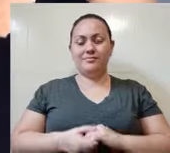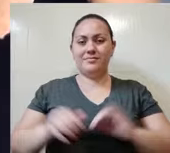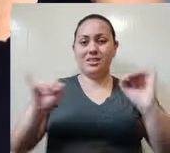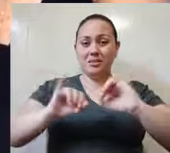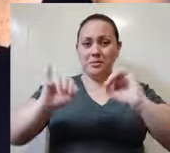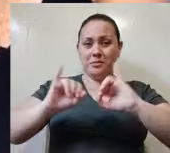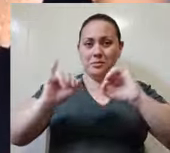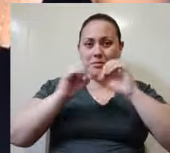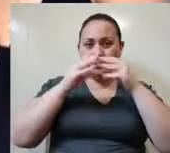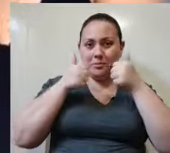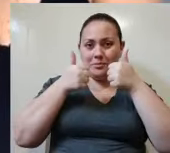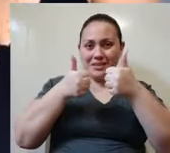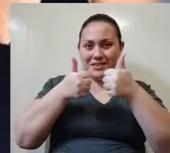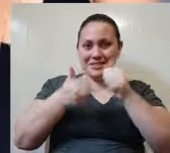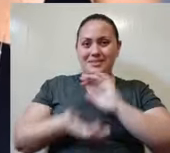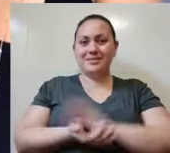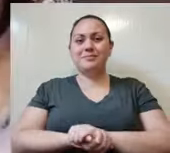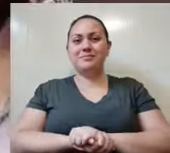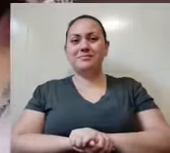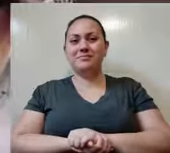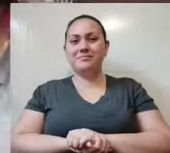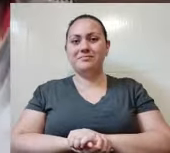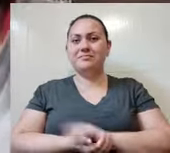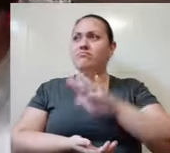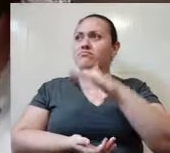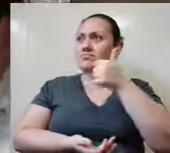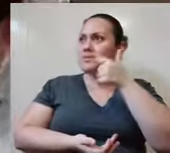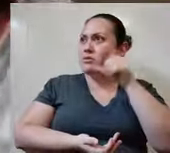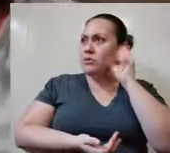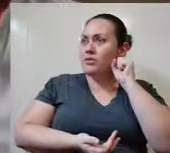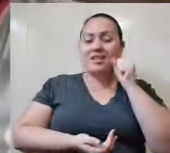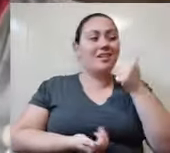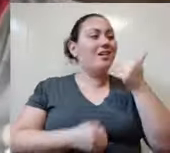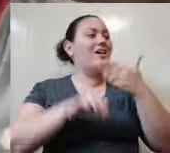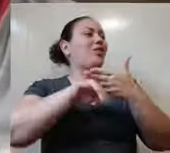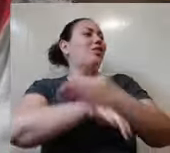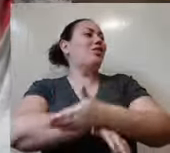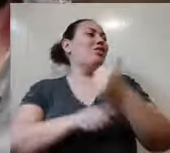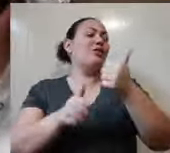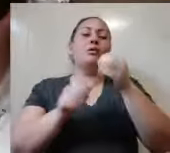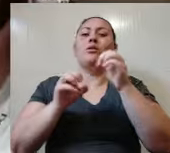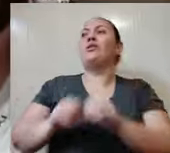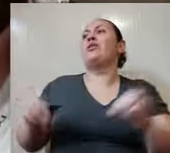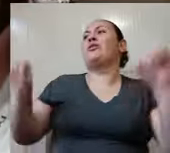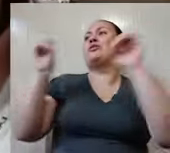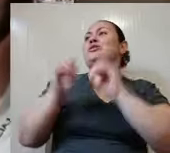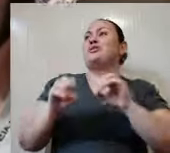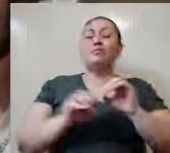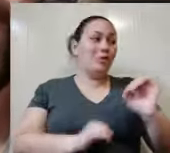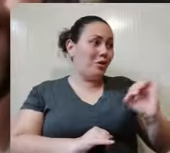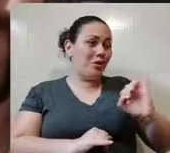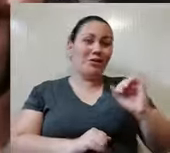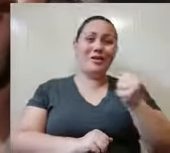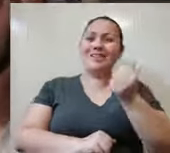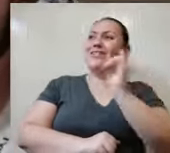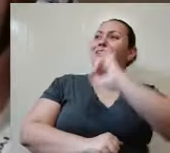Oi, gente, tudo bem? Aí, Tá me ouvindo? entrou. Ah, é ótimo. Oi,